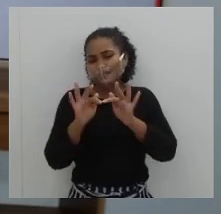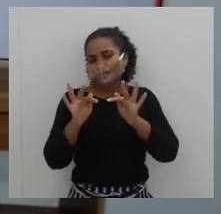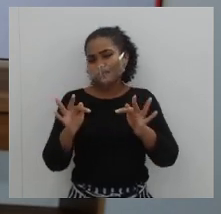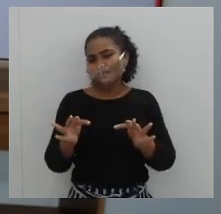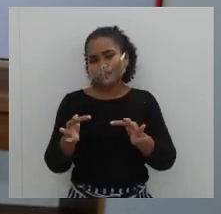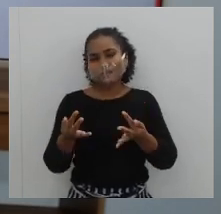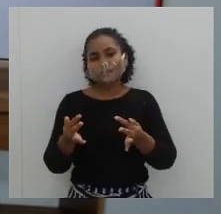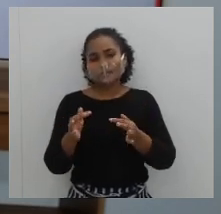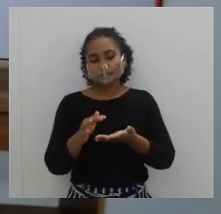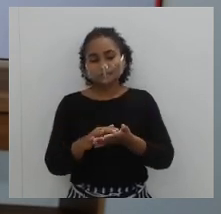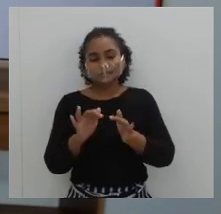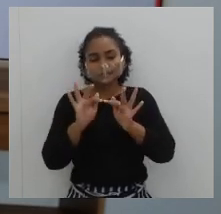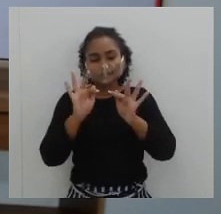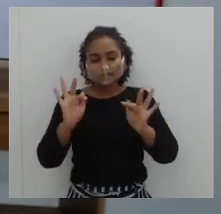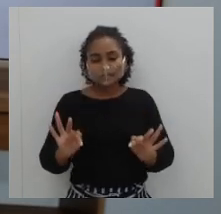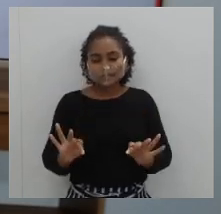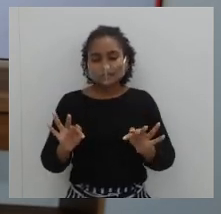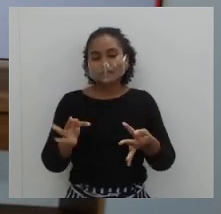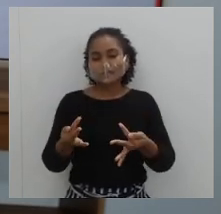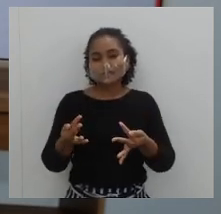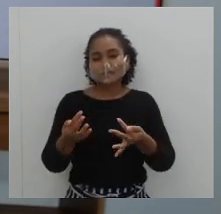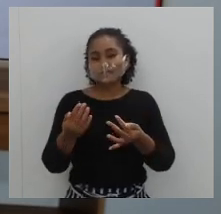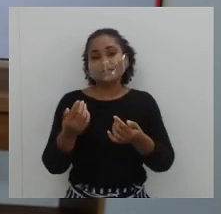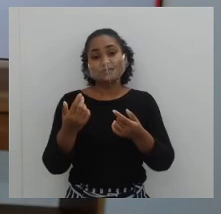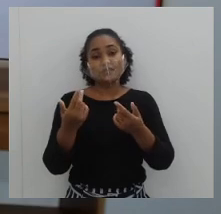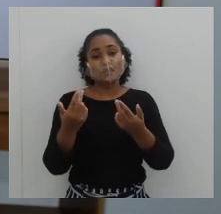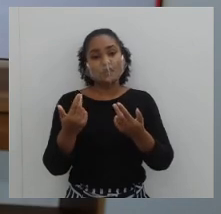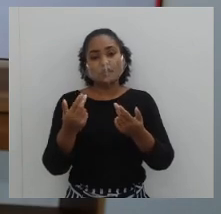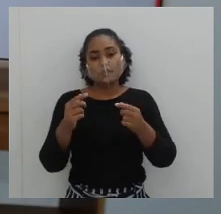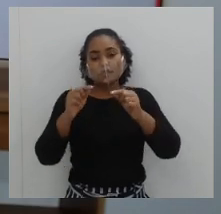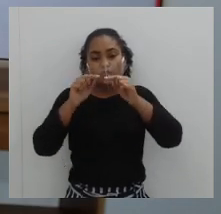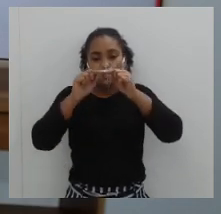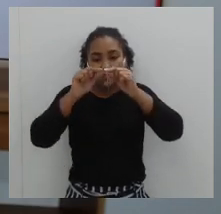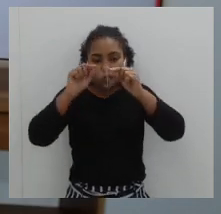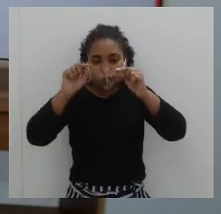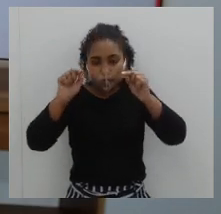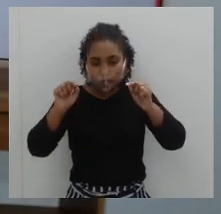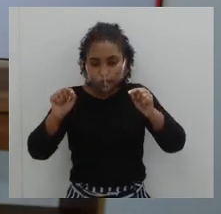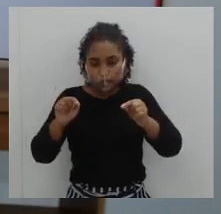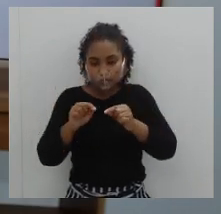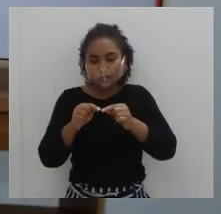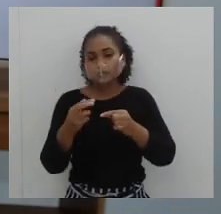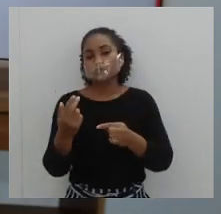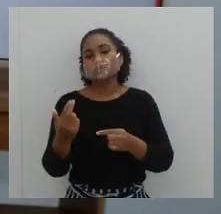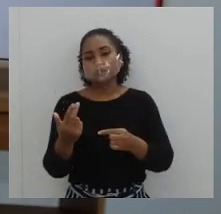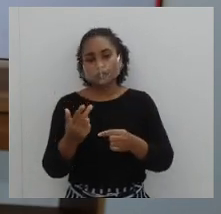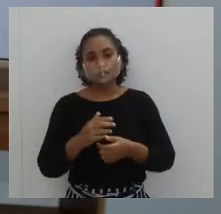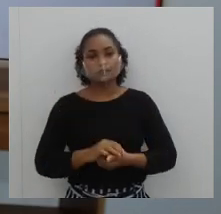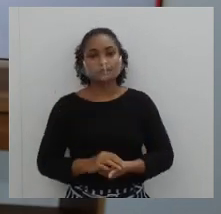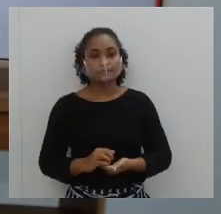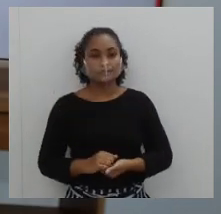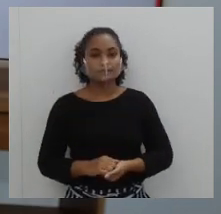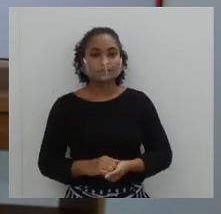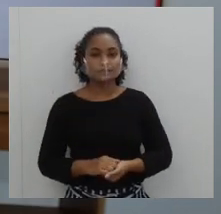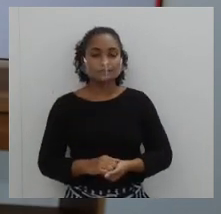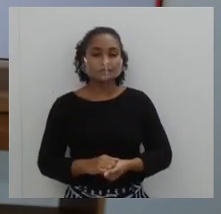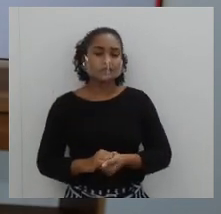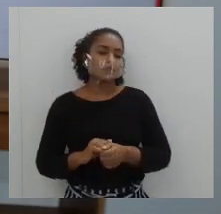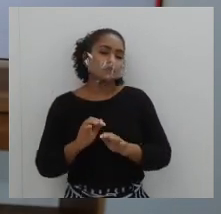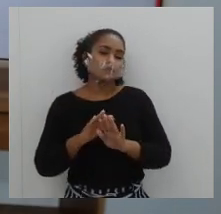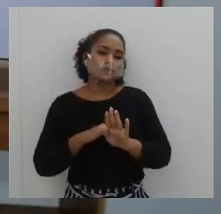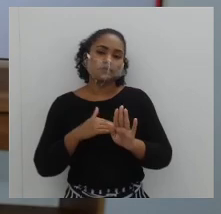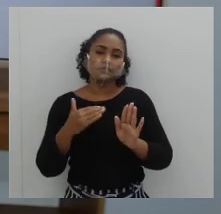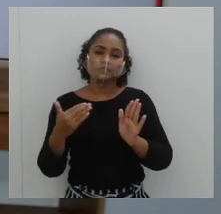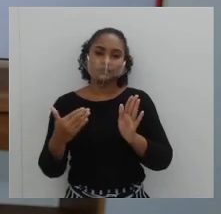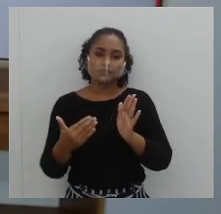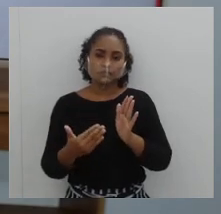ou seja, são quadrados idênticos, quadrados congruentes, tá certo? Então, todo